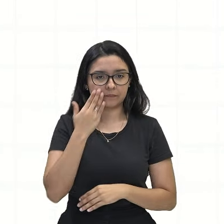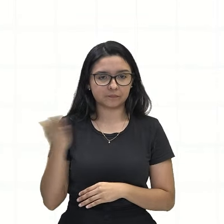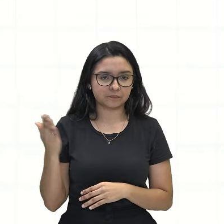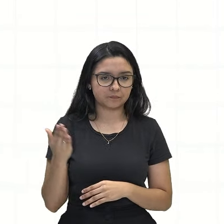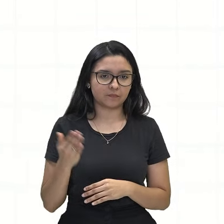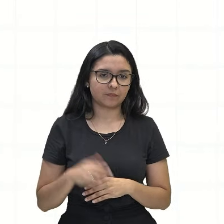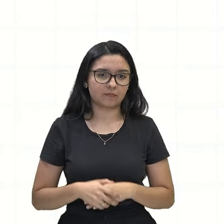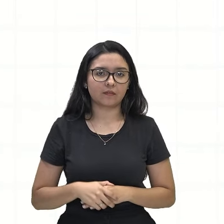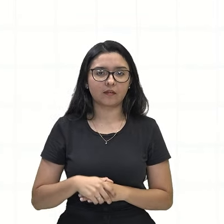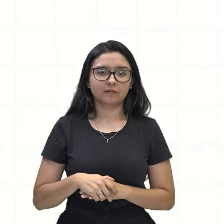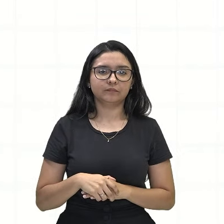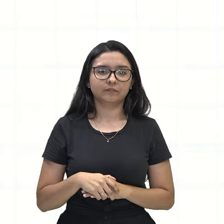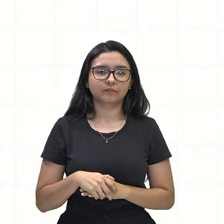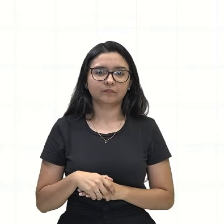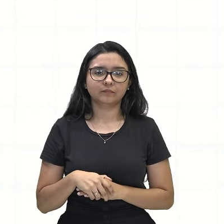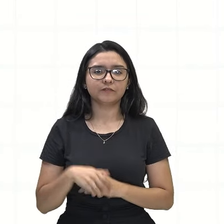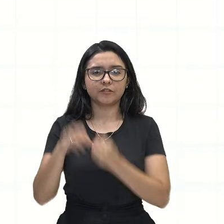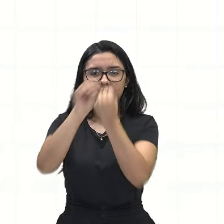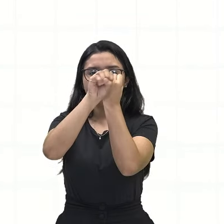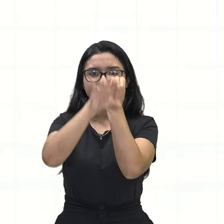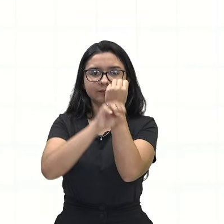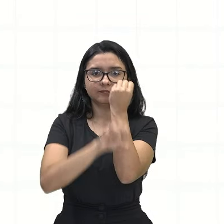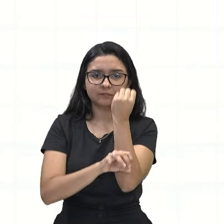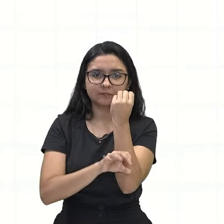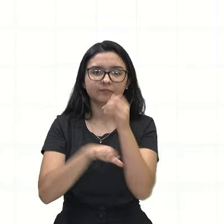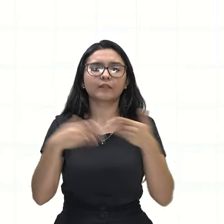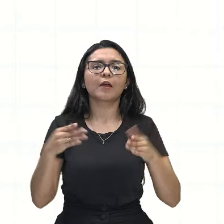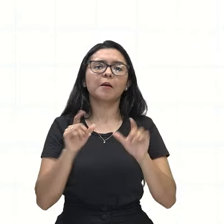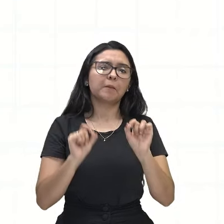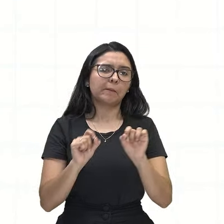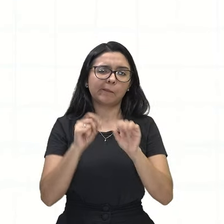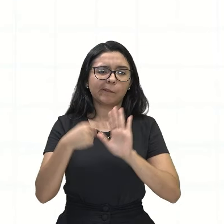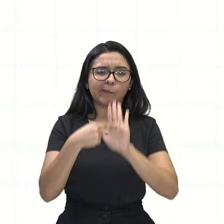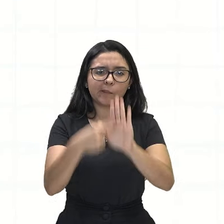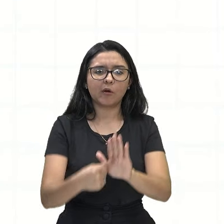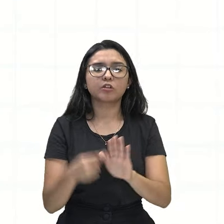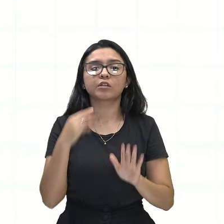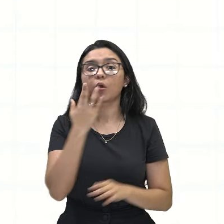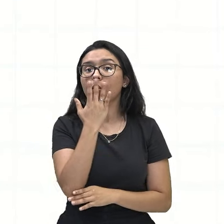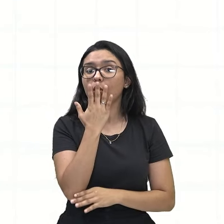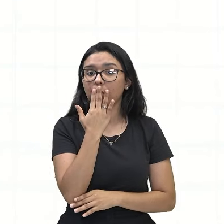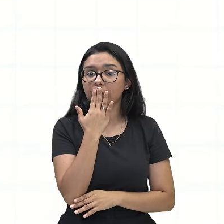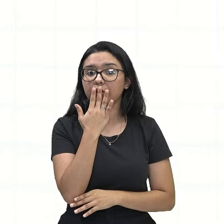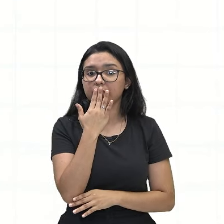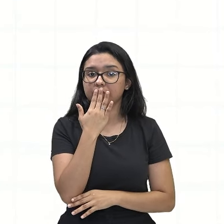um semáforo. Esse semáforo, ele apresenta cores,